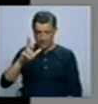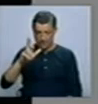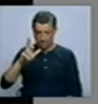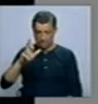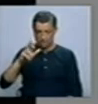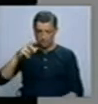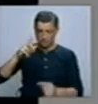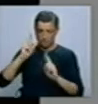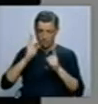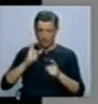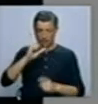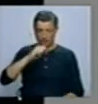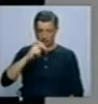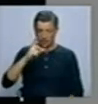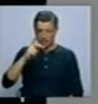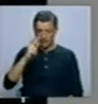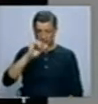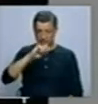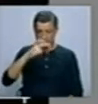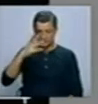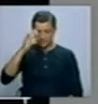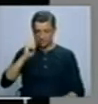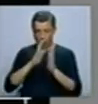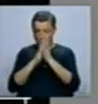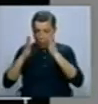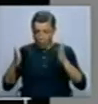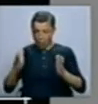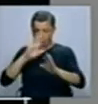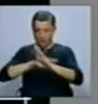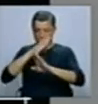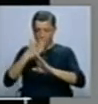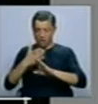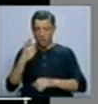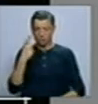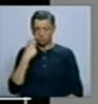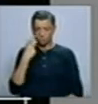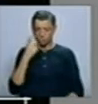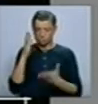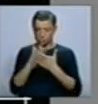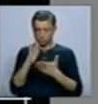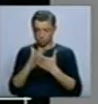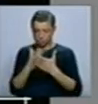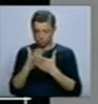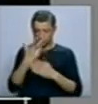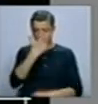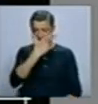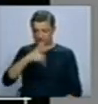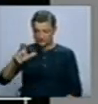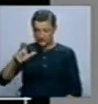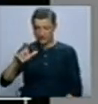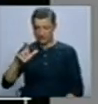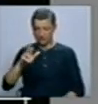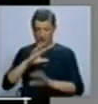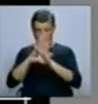espirais. Galáxias espirais gigantescas. Para teres uma ideia, nós conhecemos apenas perto de 100 galáxias deste